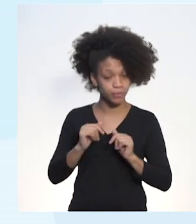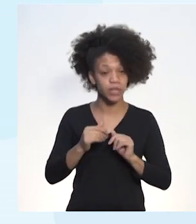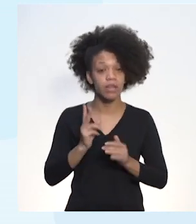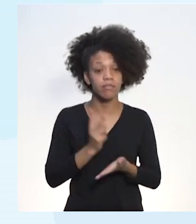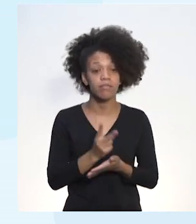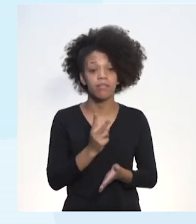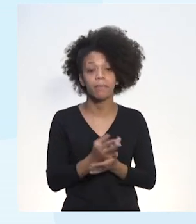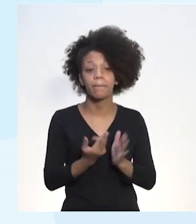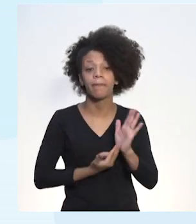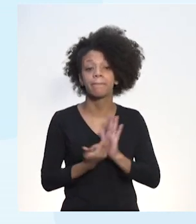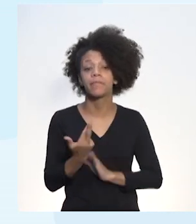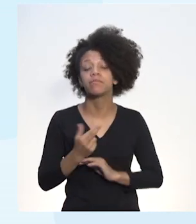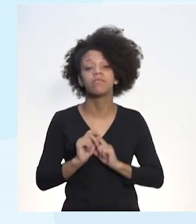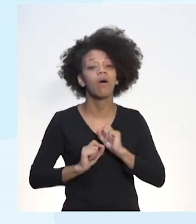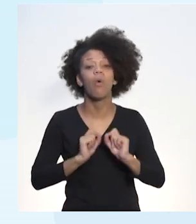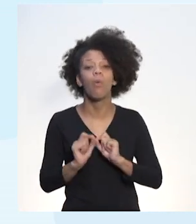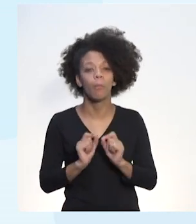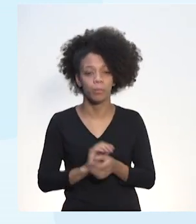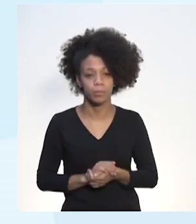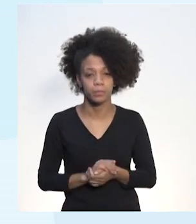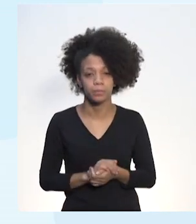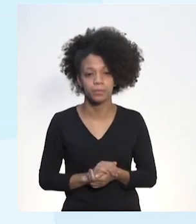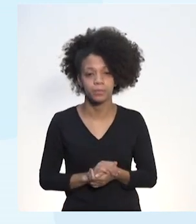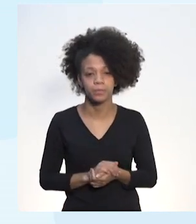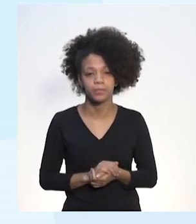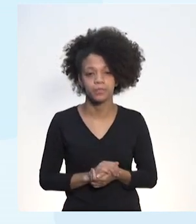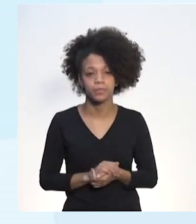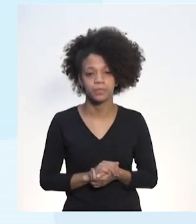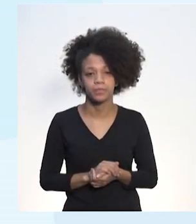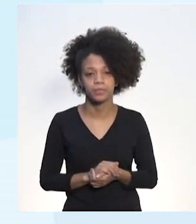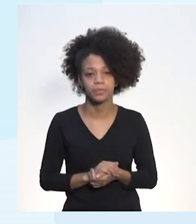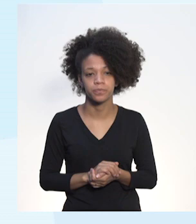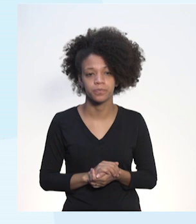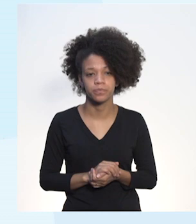representa o espaço amostral com